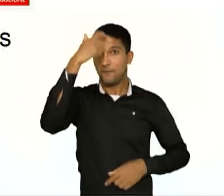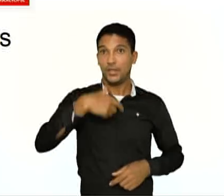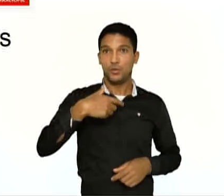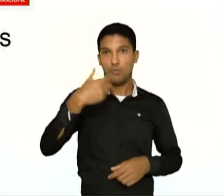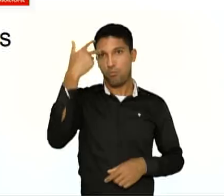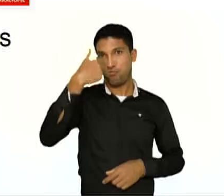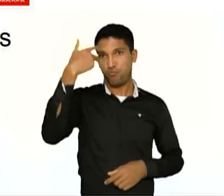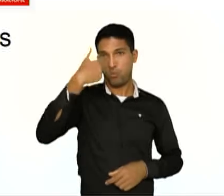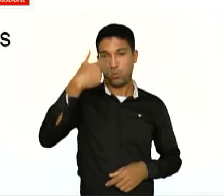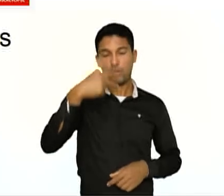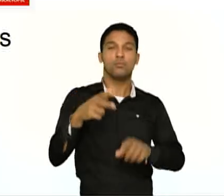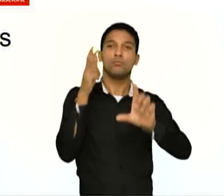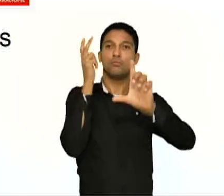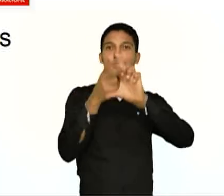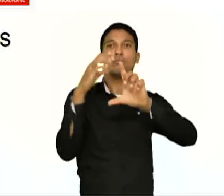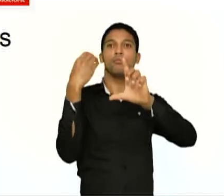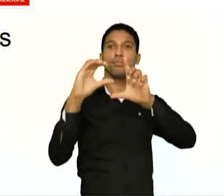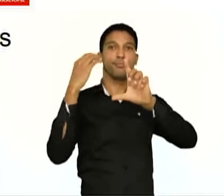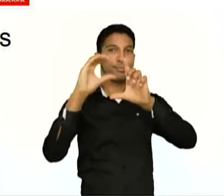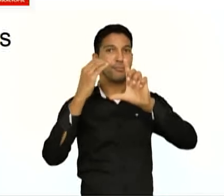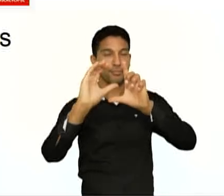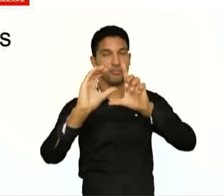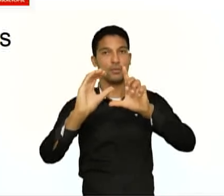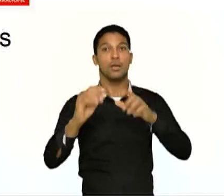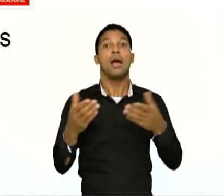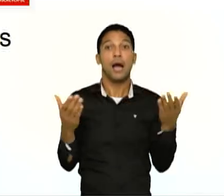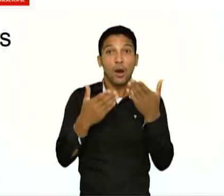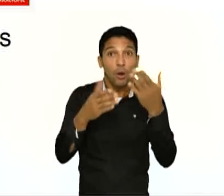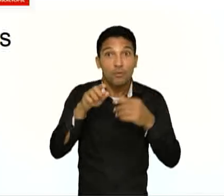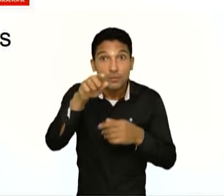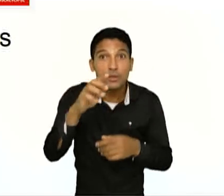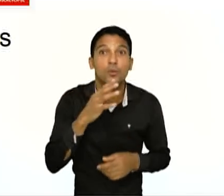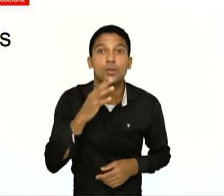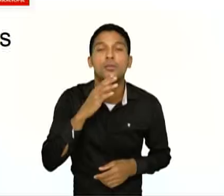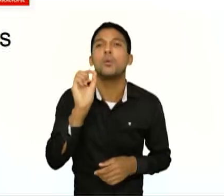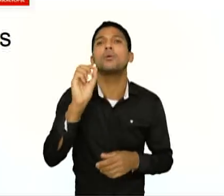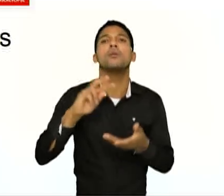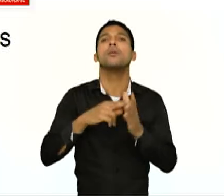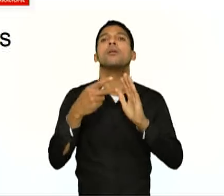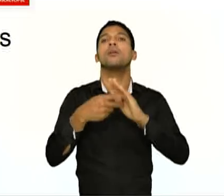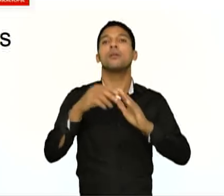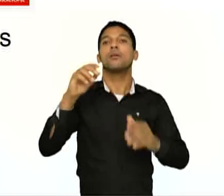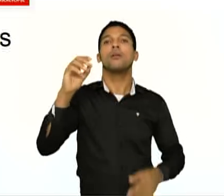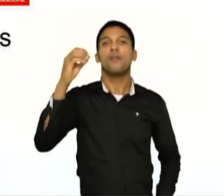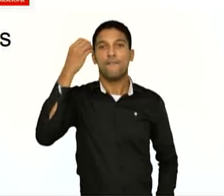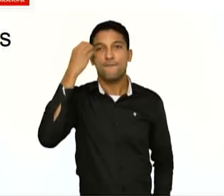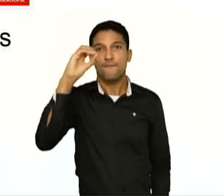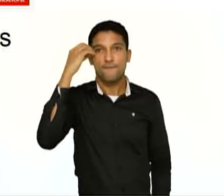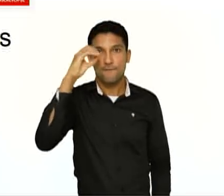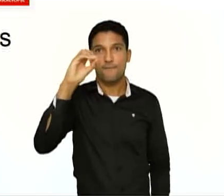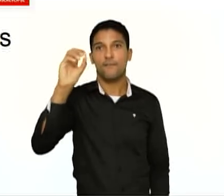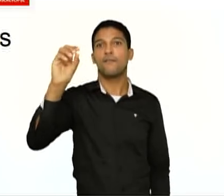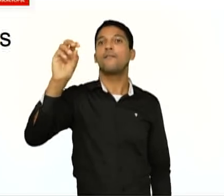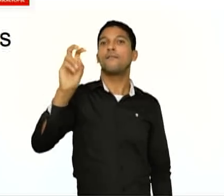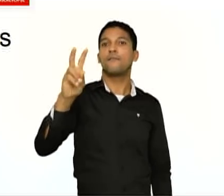vocês agora para a gente só assistir um pedacinho aqui de um vídeo, né, bem interessante que a gente selecionou e trouxe para